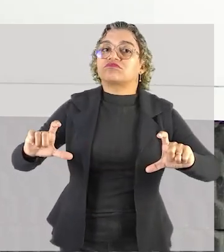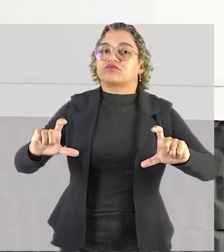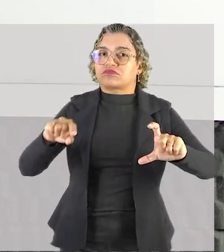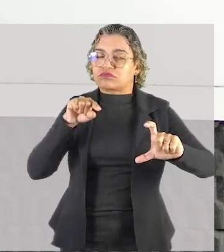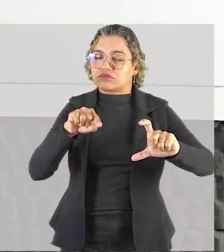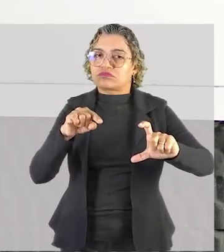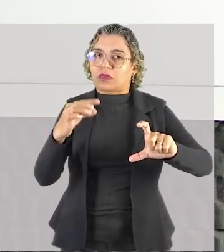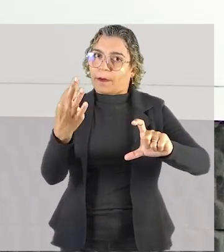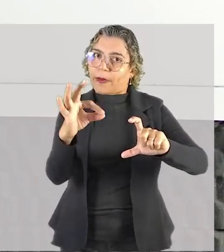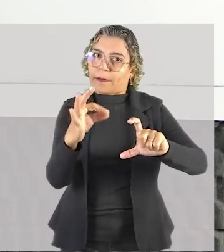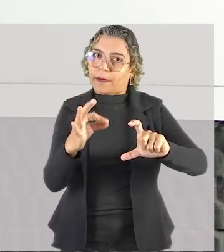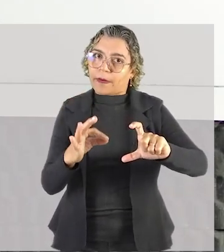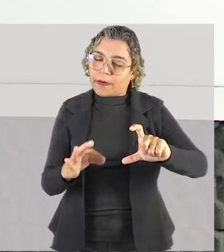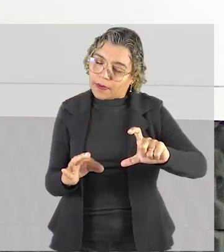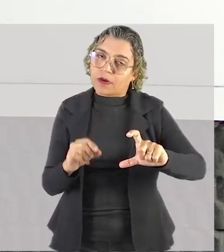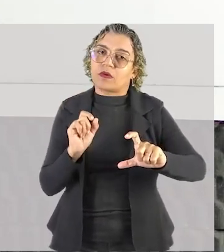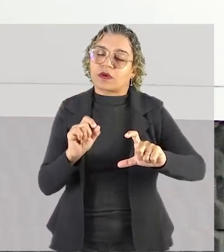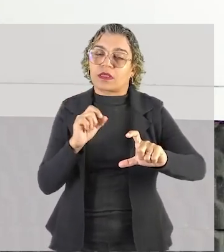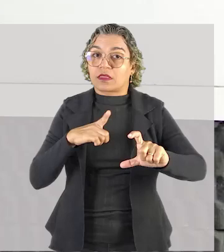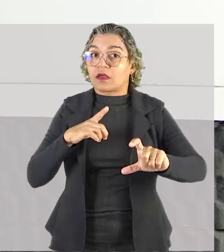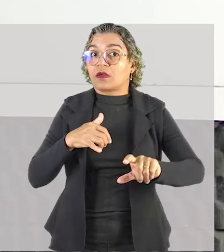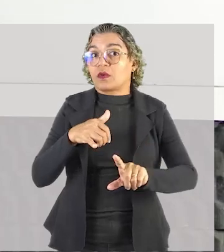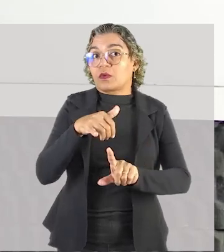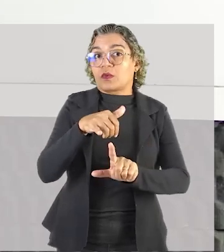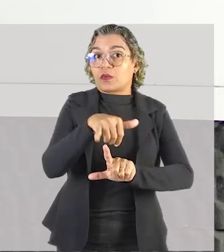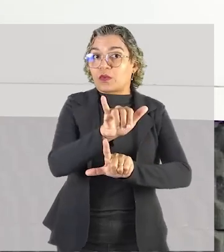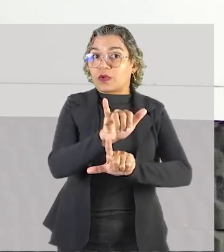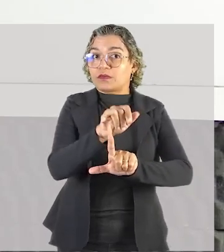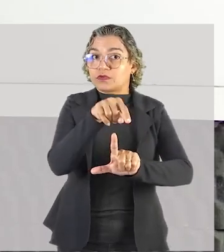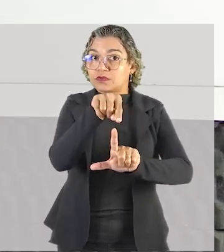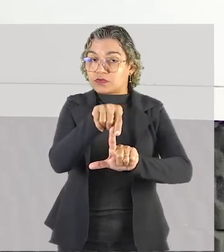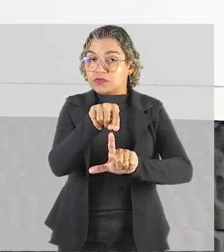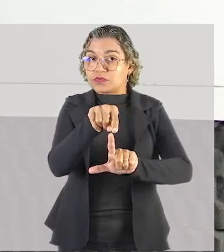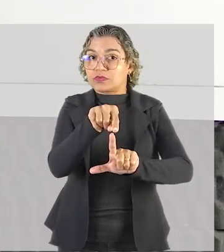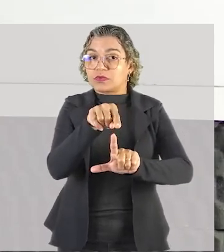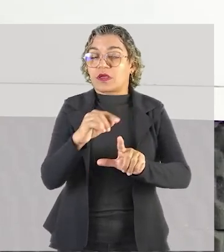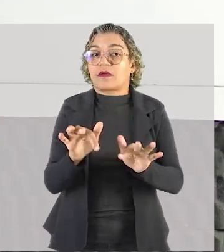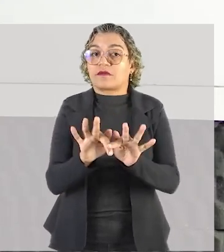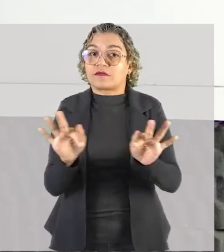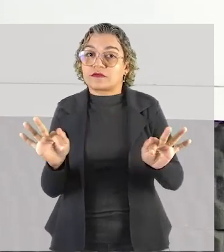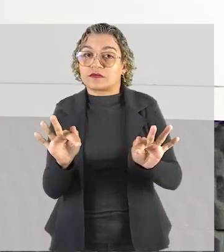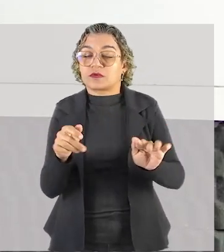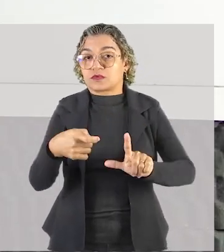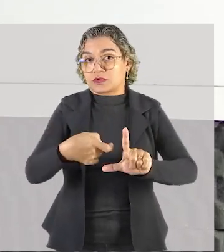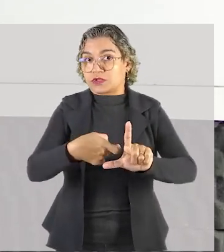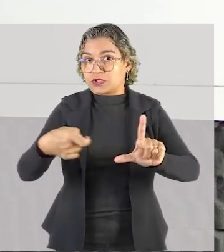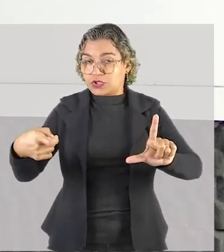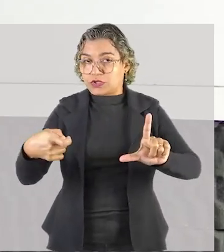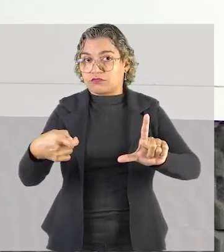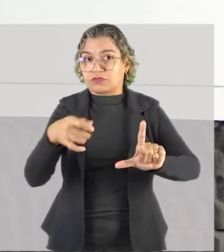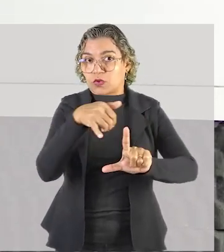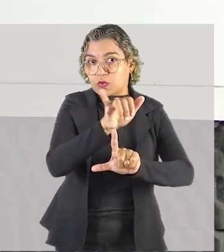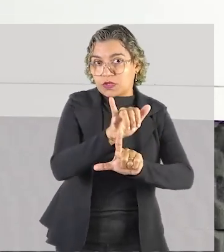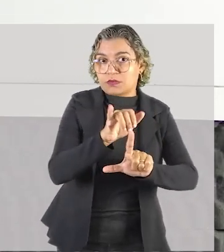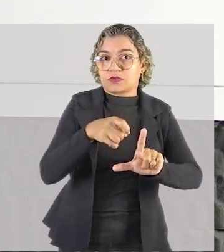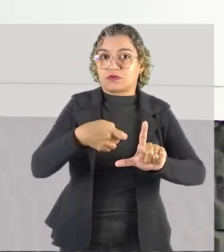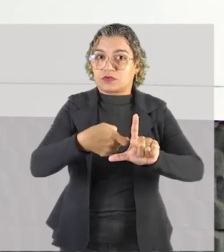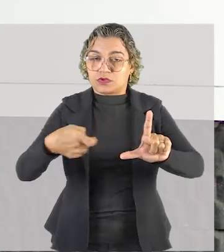que relaciona o y, que coloca o y em função de x. No caso, o y e x são as